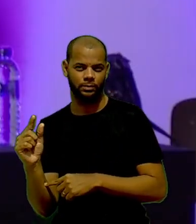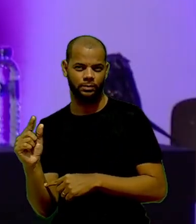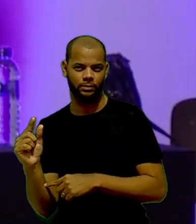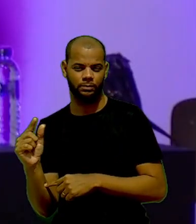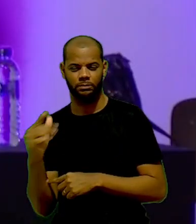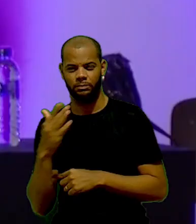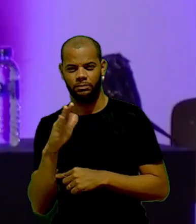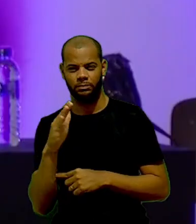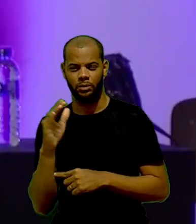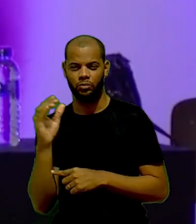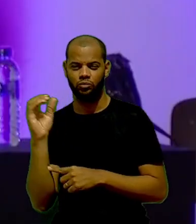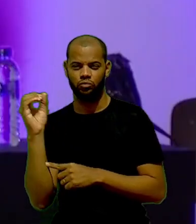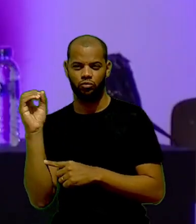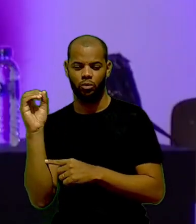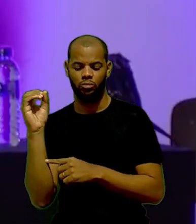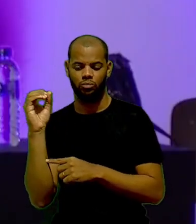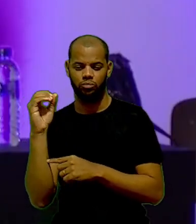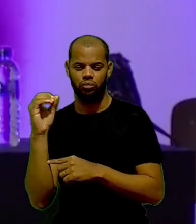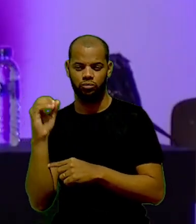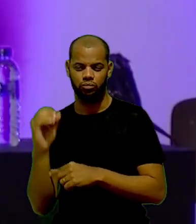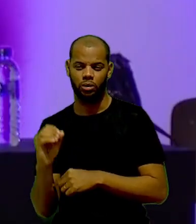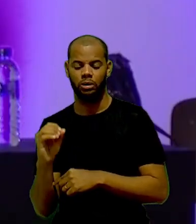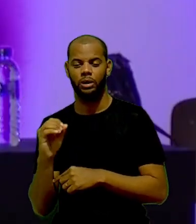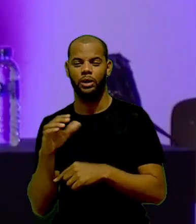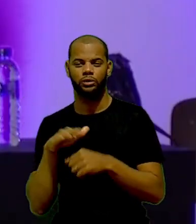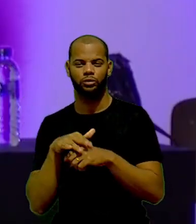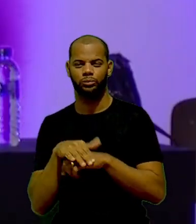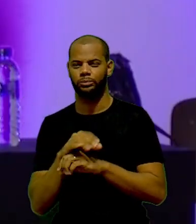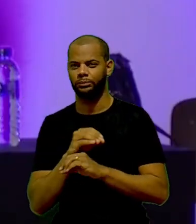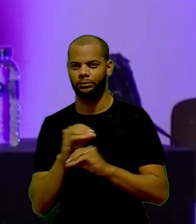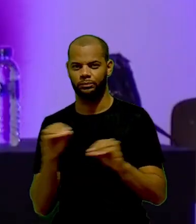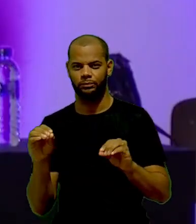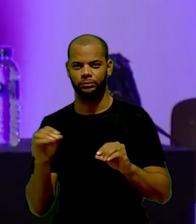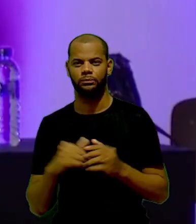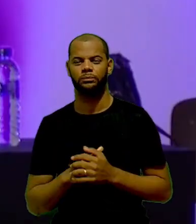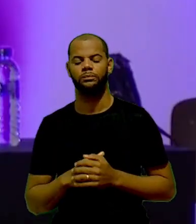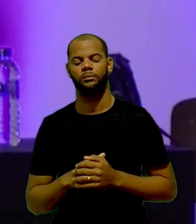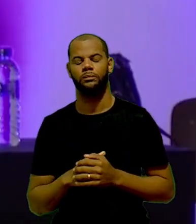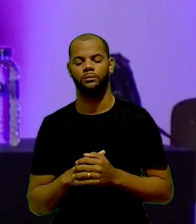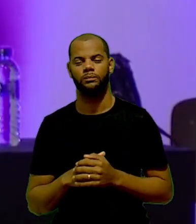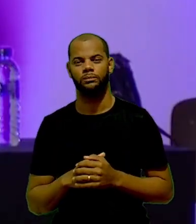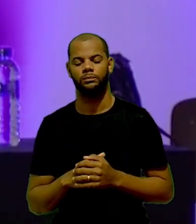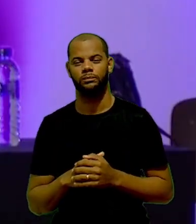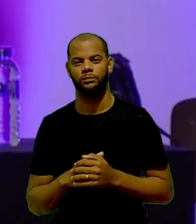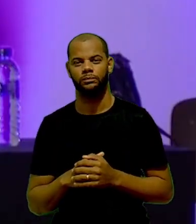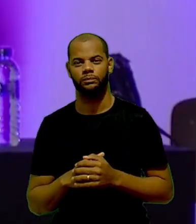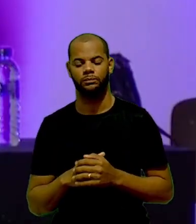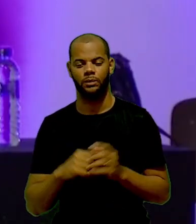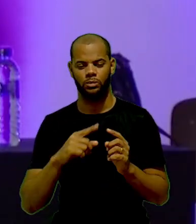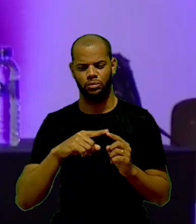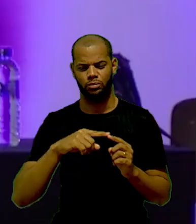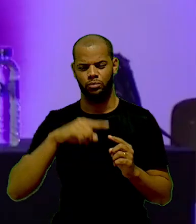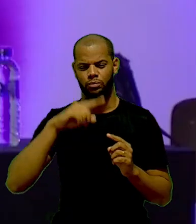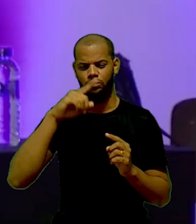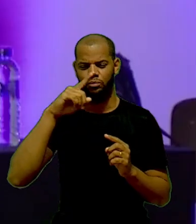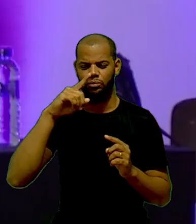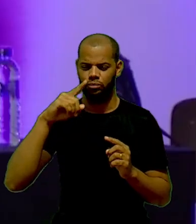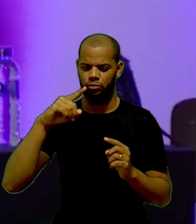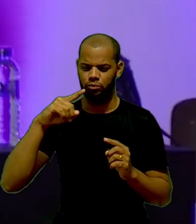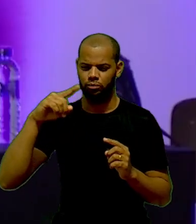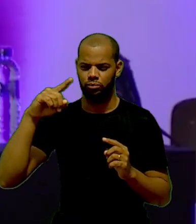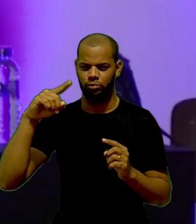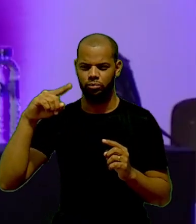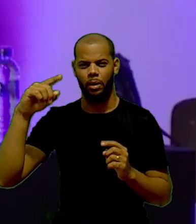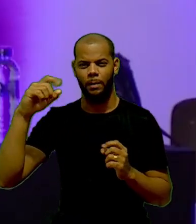a hora que o sol se põe, de noite não temos. Essa é a curva da irradiância, ou seja, a